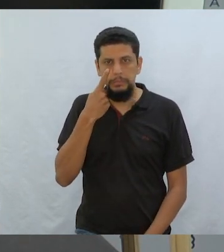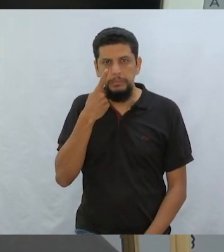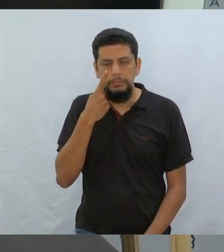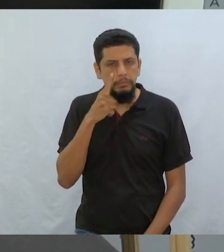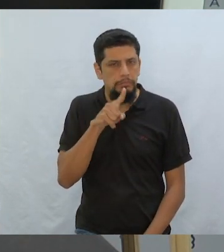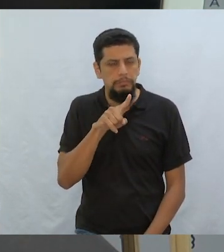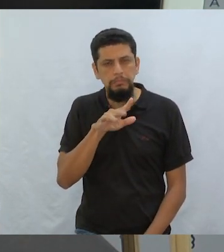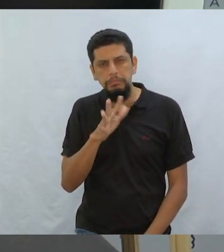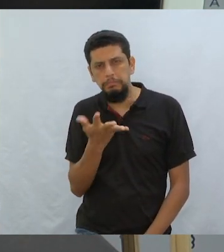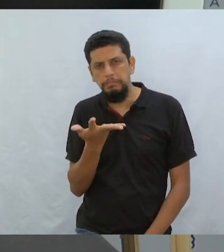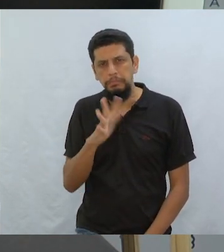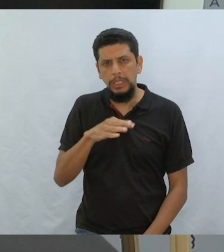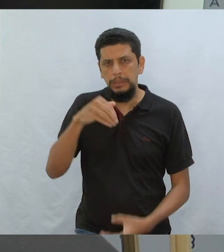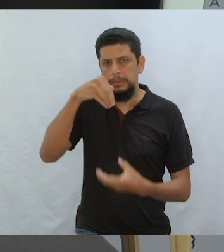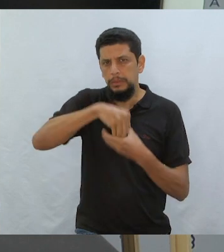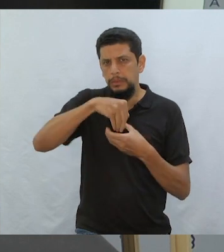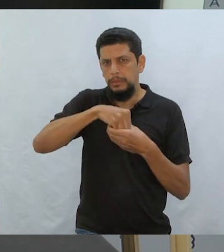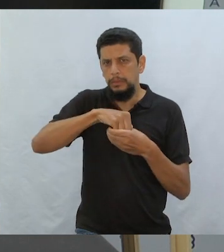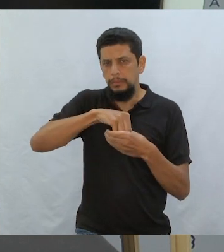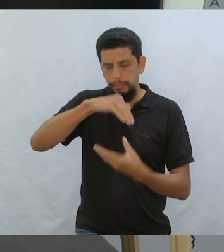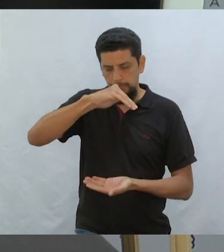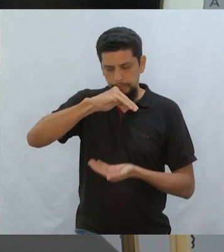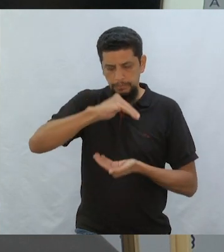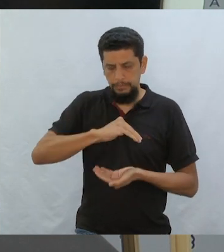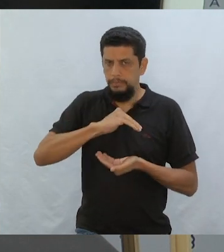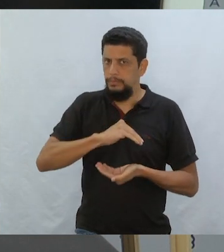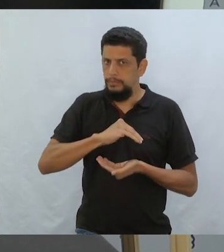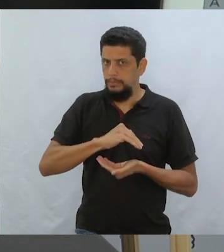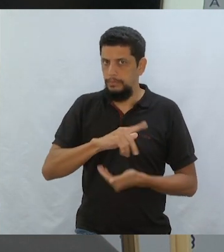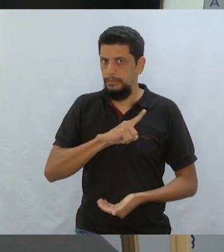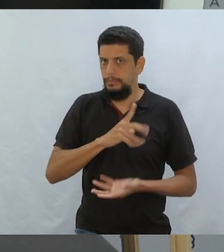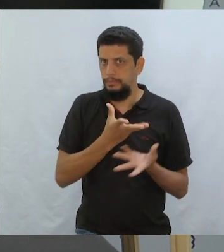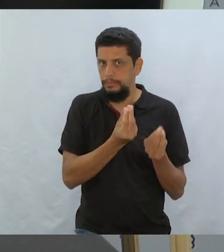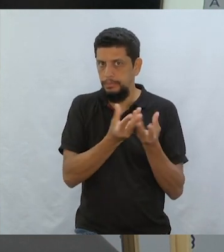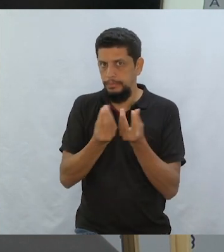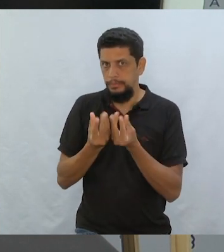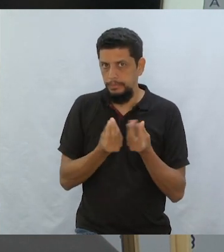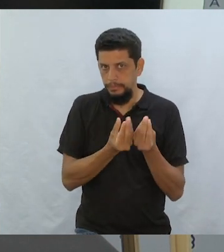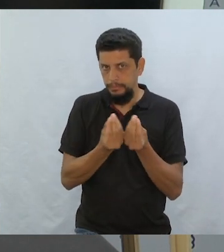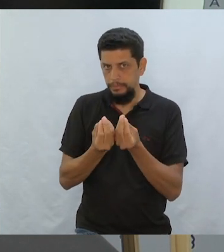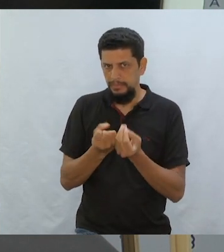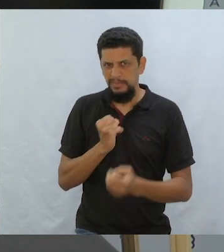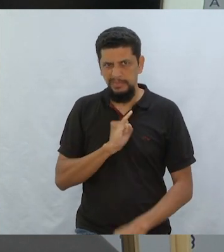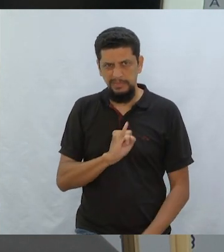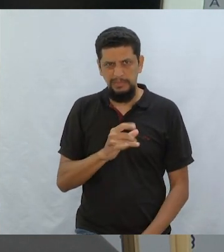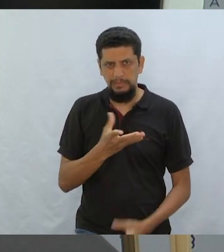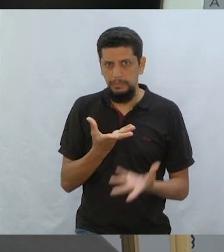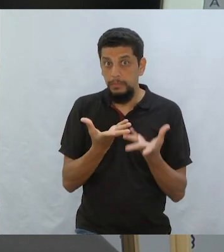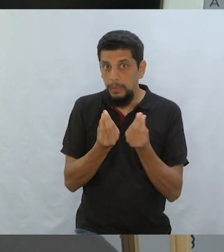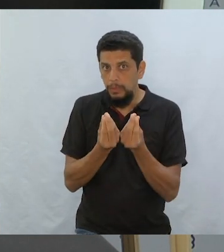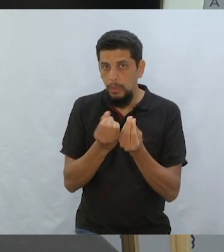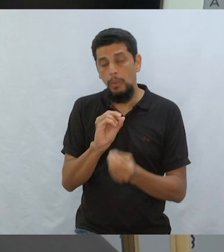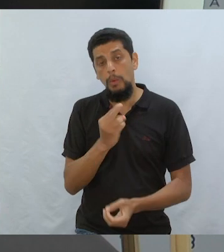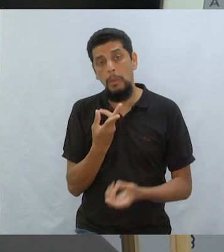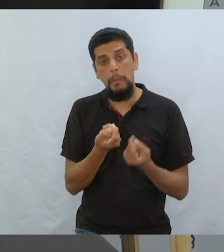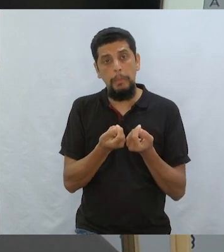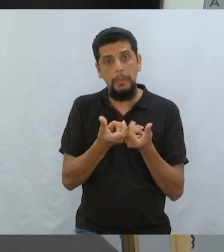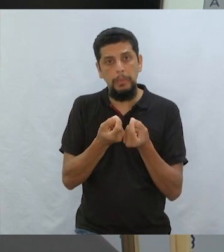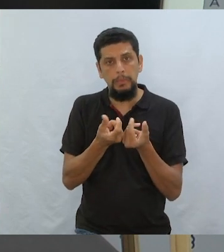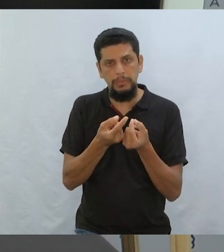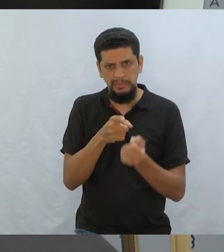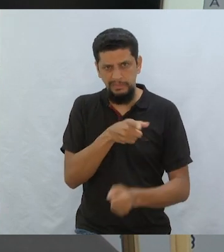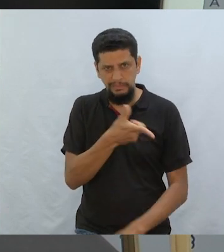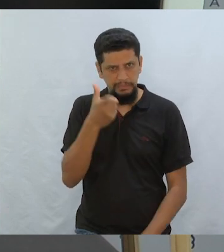consegue adivinhar quantos gramas tem dentro desse pote? Tem bastante, né? Você acha que é muito? Você acha que é